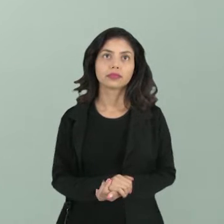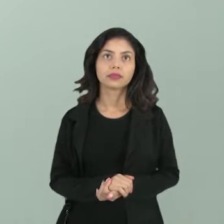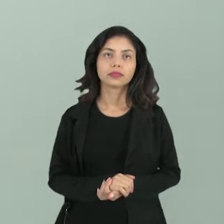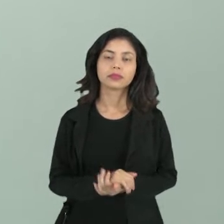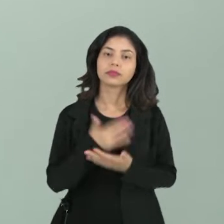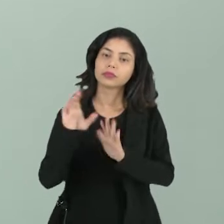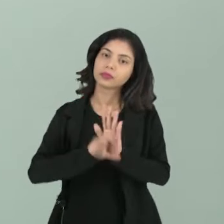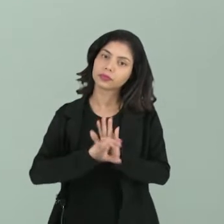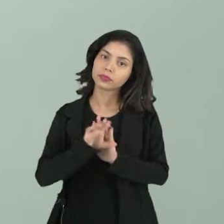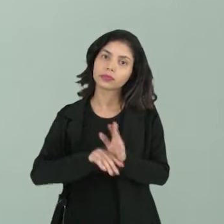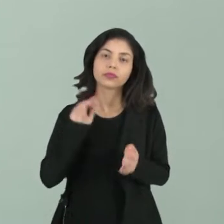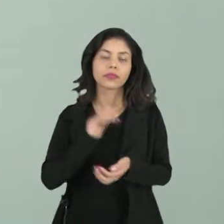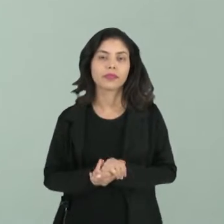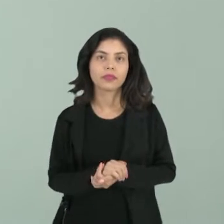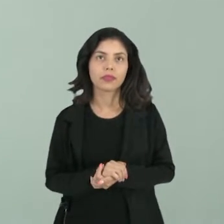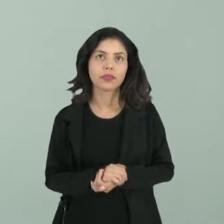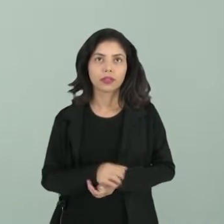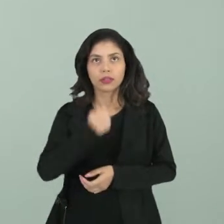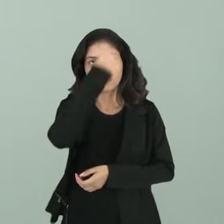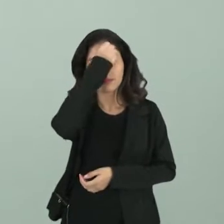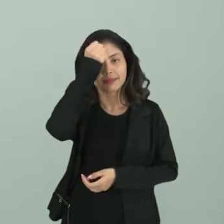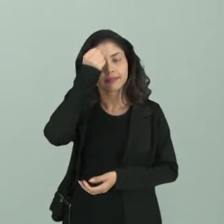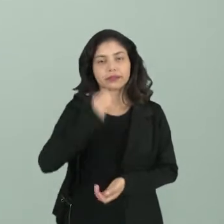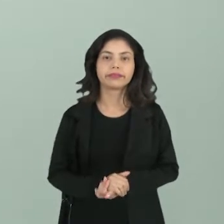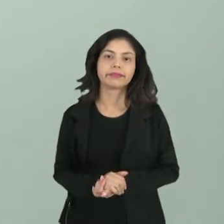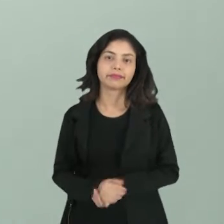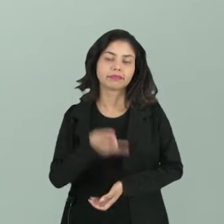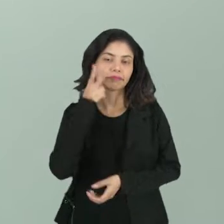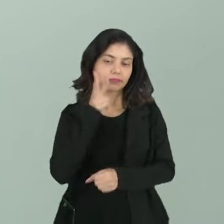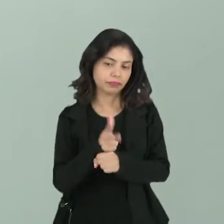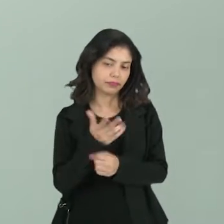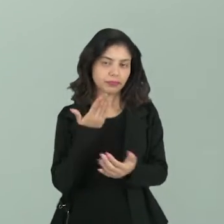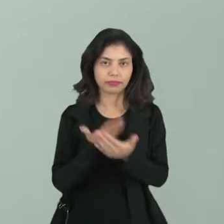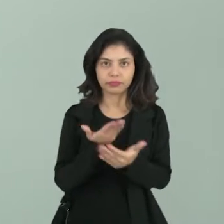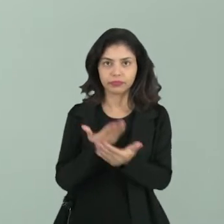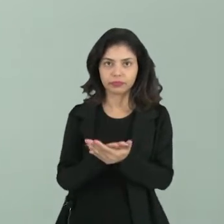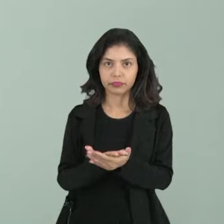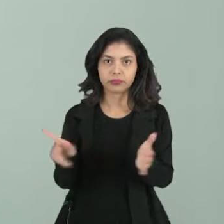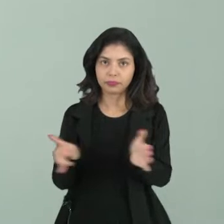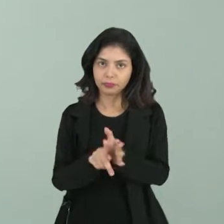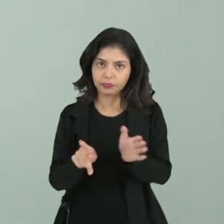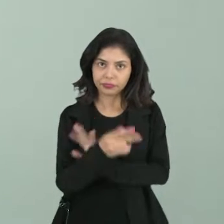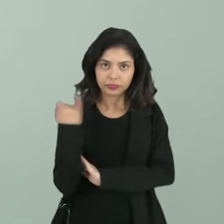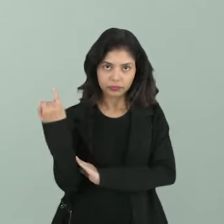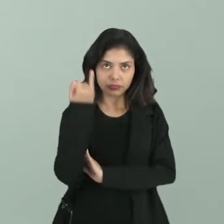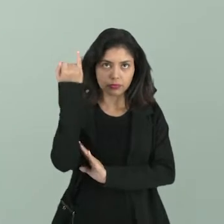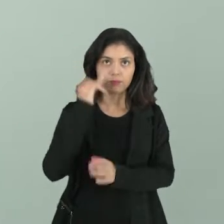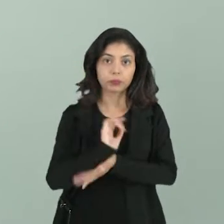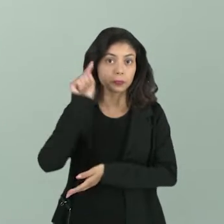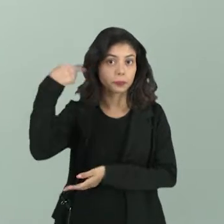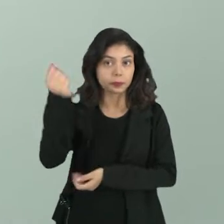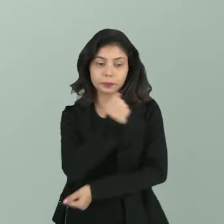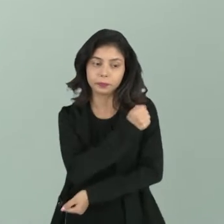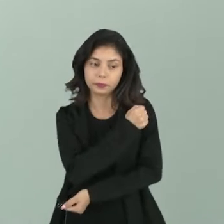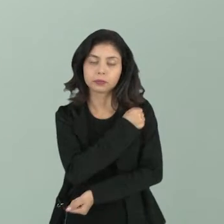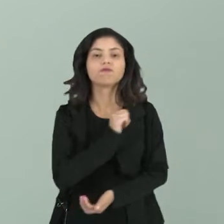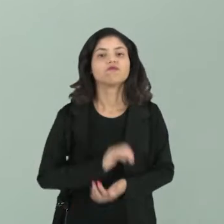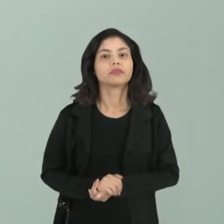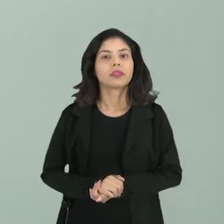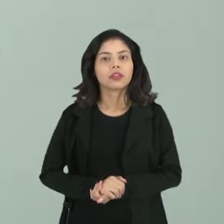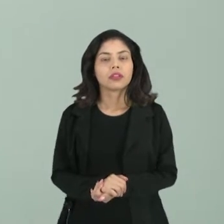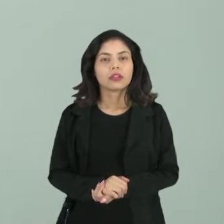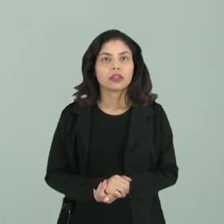seu componente curricular Sociologia. Videoaula esta destinada principalmente àqueles alunos e